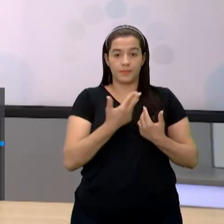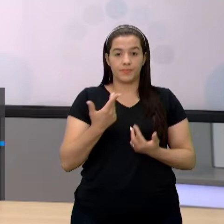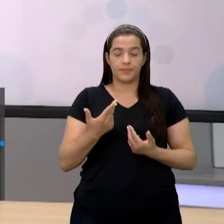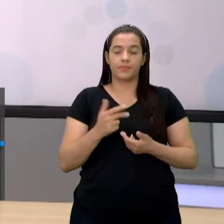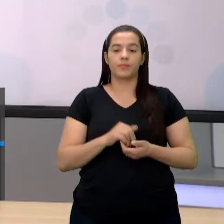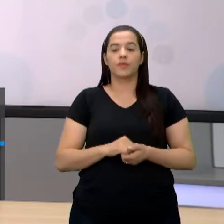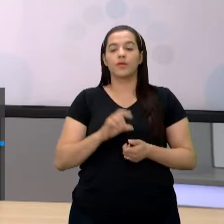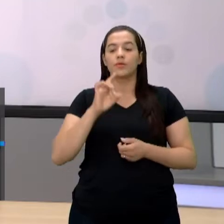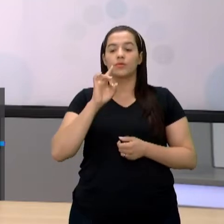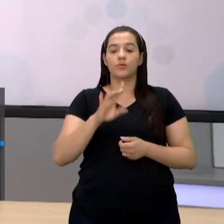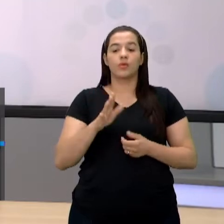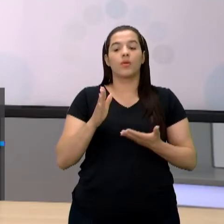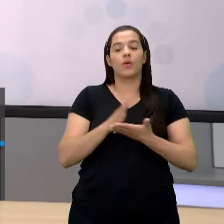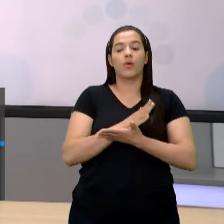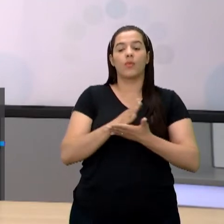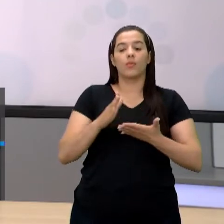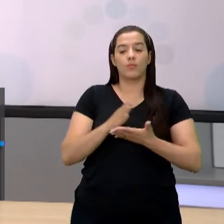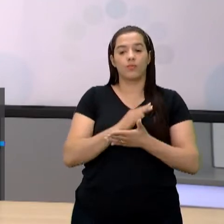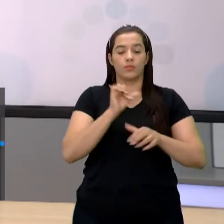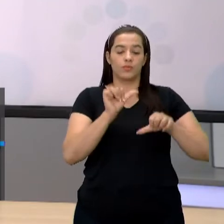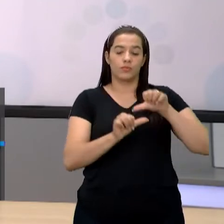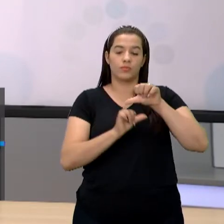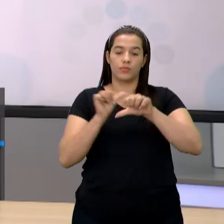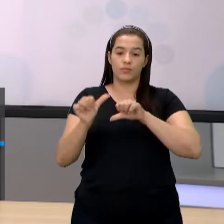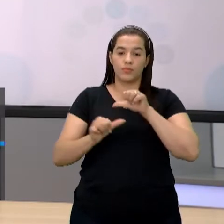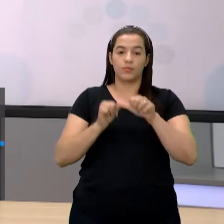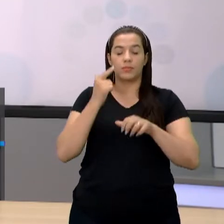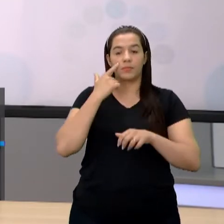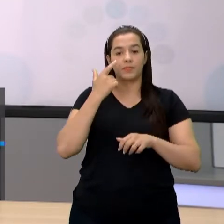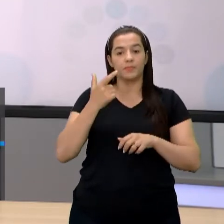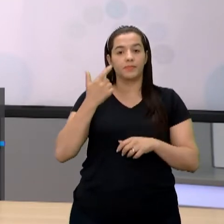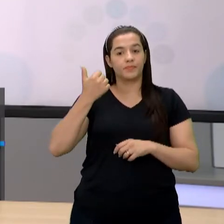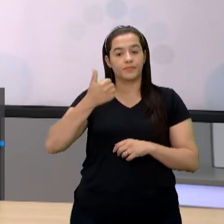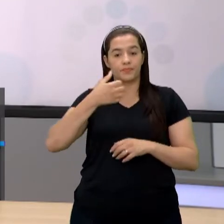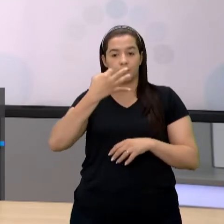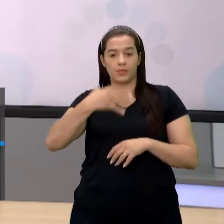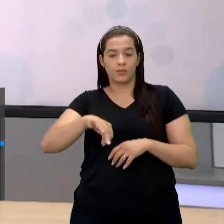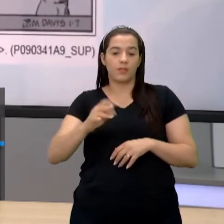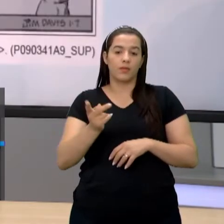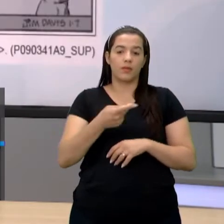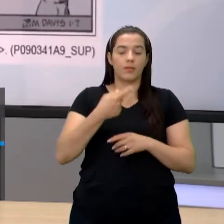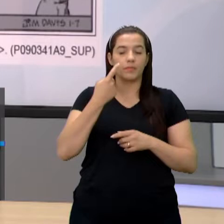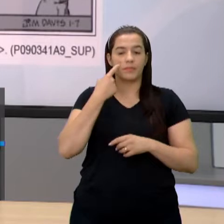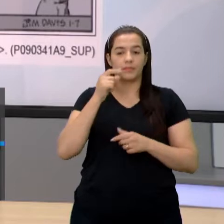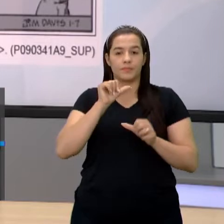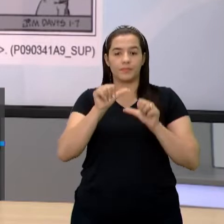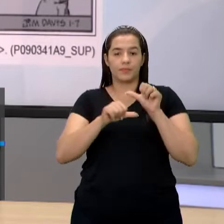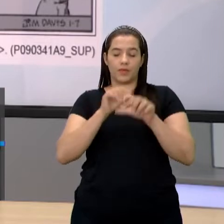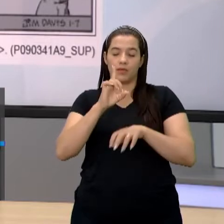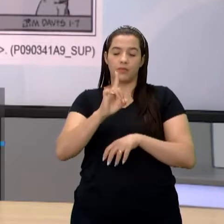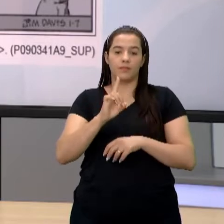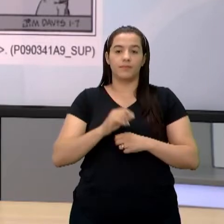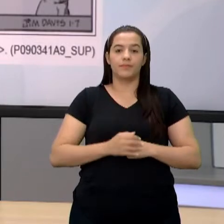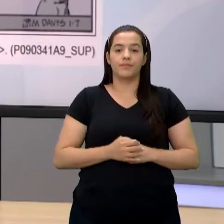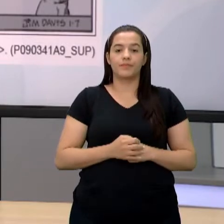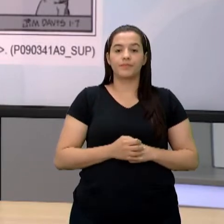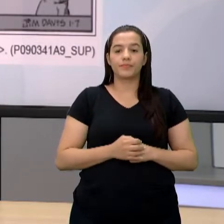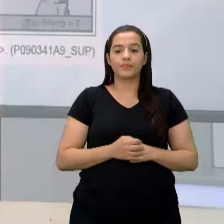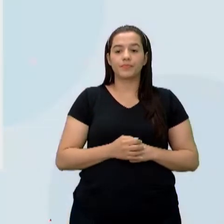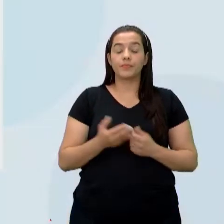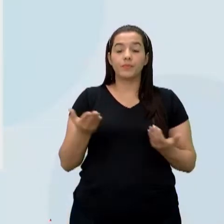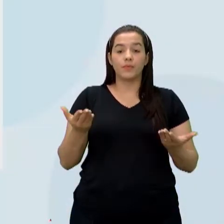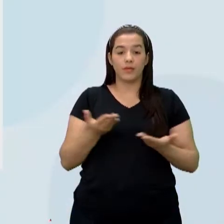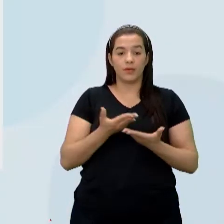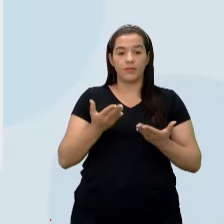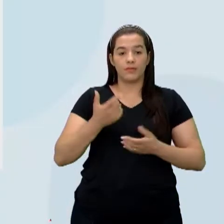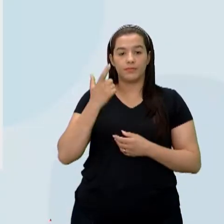as correções aí que vão mudar, tá bom? Vamos lá então para a primeira questão. Então nós temos aí uma